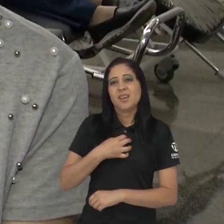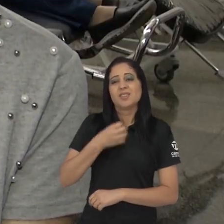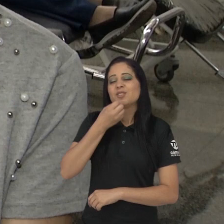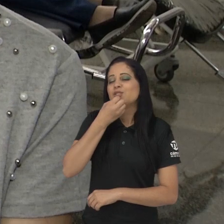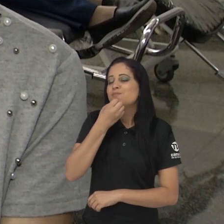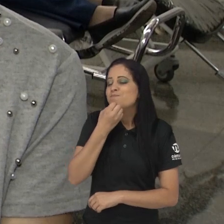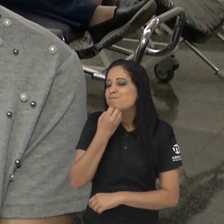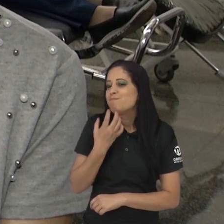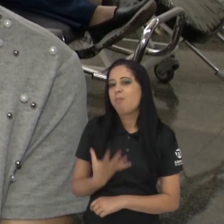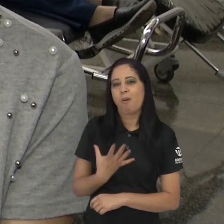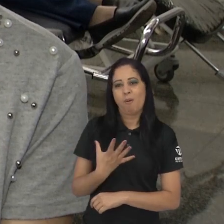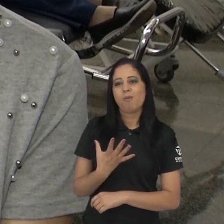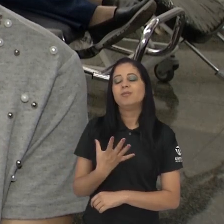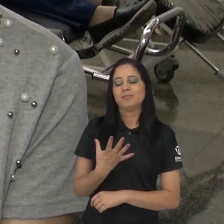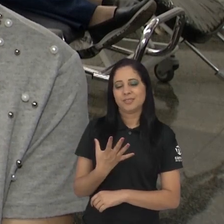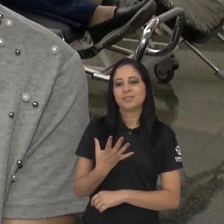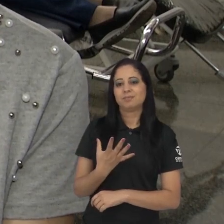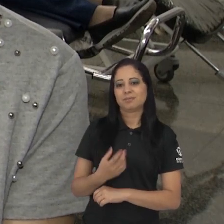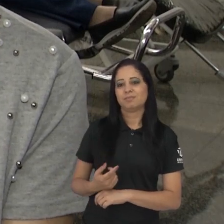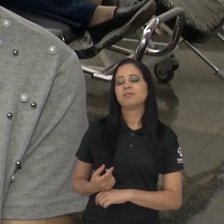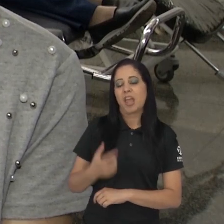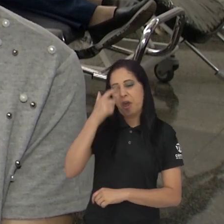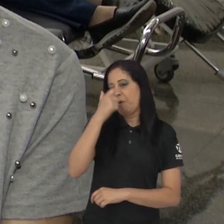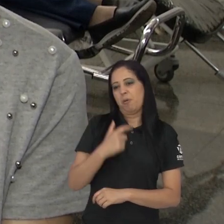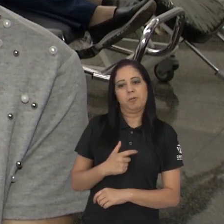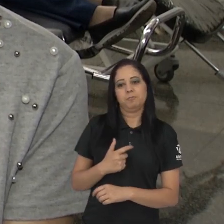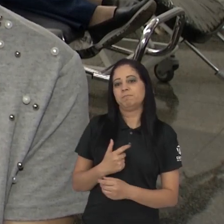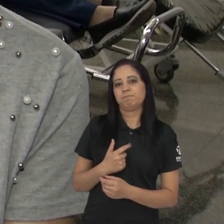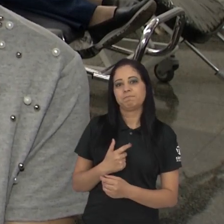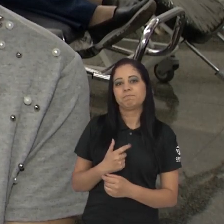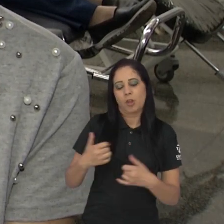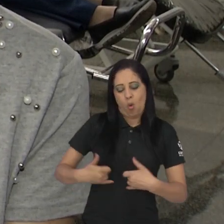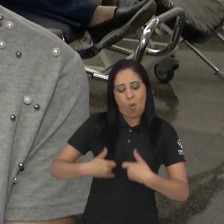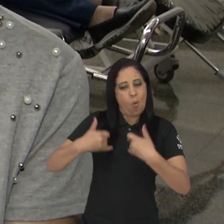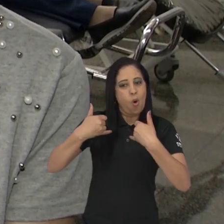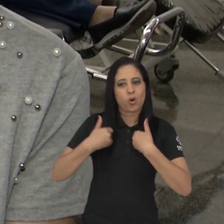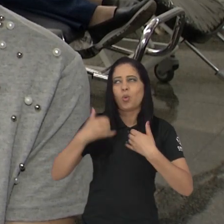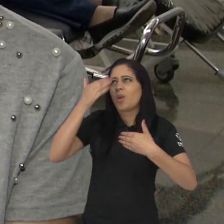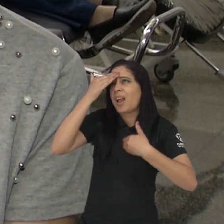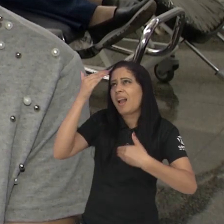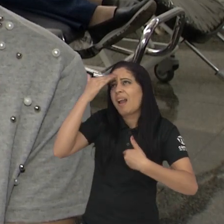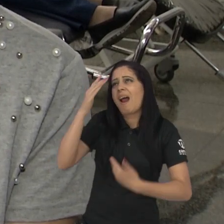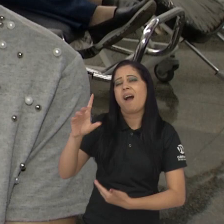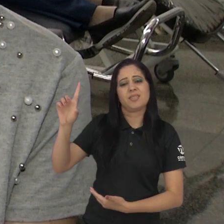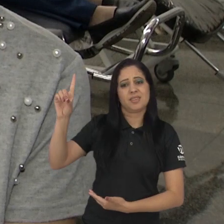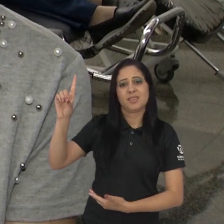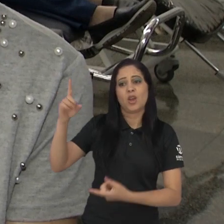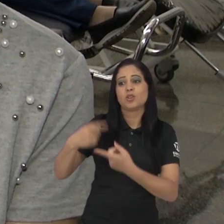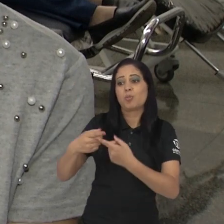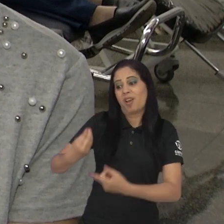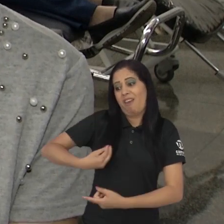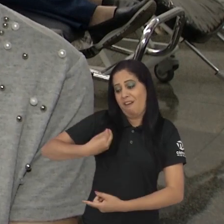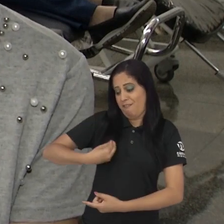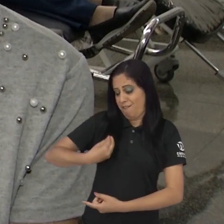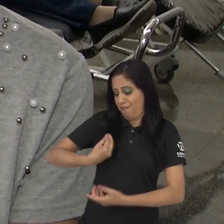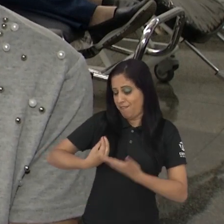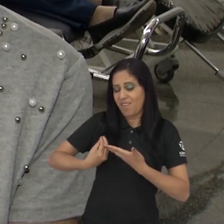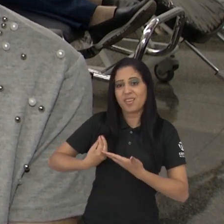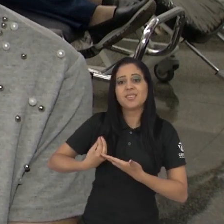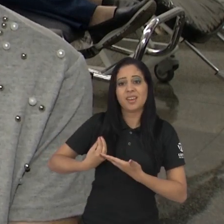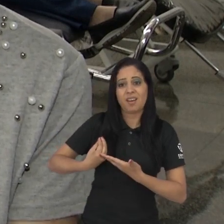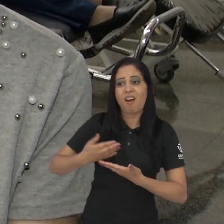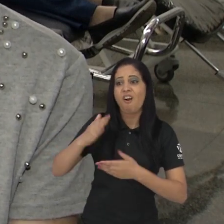É uma sensação muito boa, muito gratificante, de gratidão mesmo. Assim, eu coloco como gratidão a Deus pela vida,